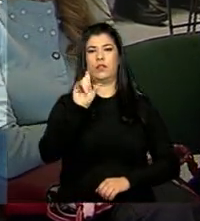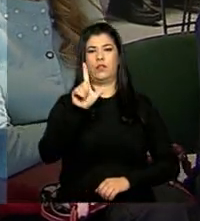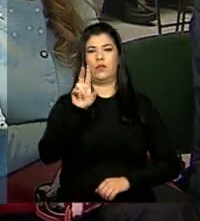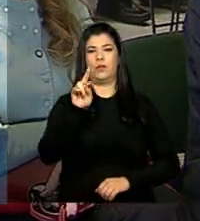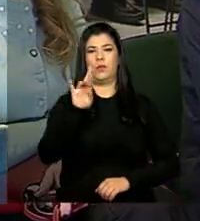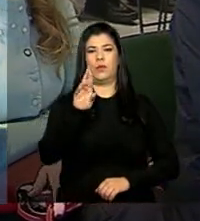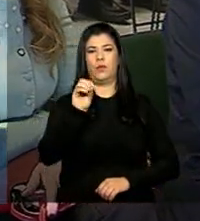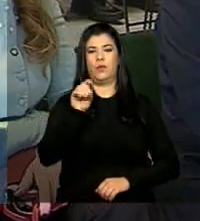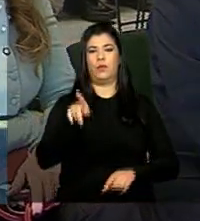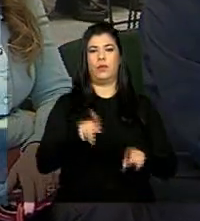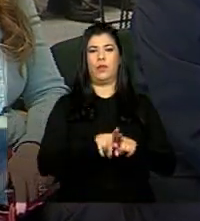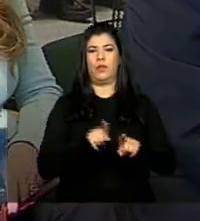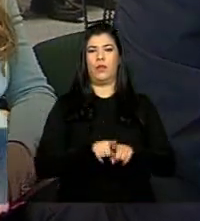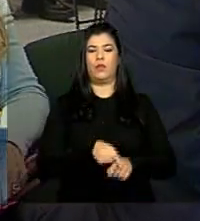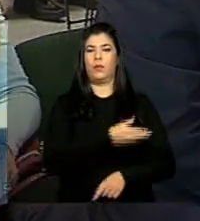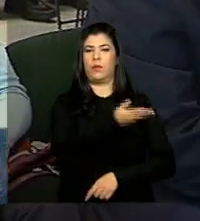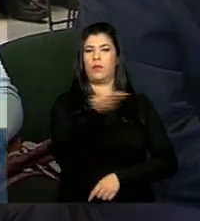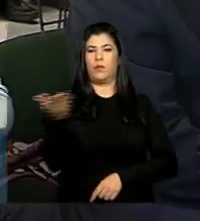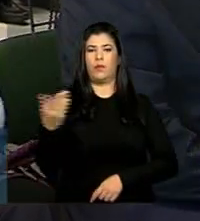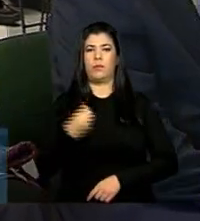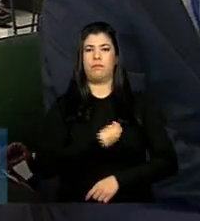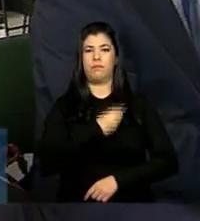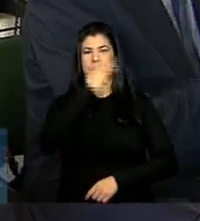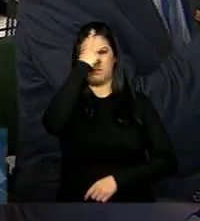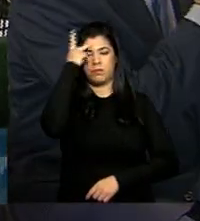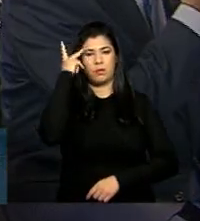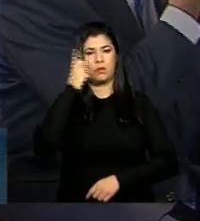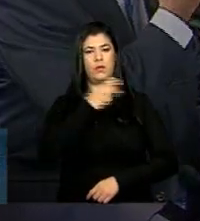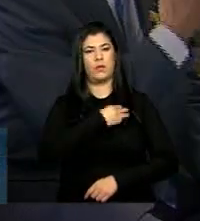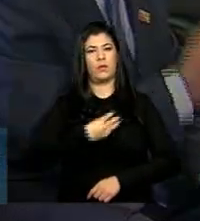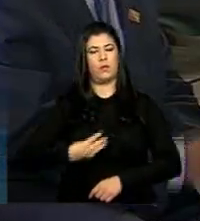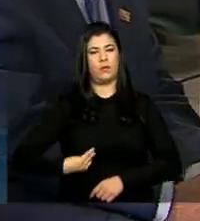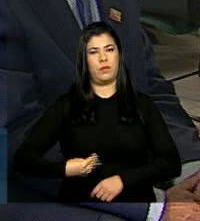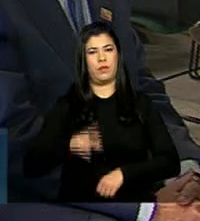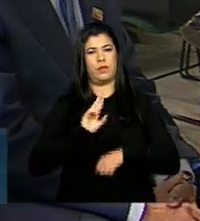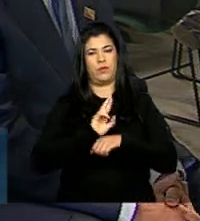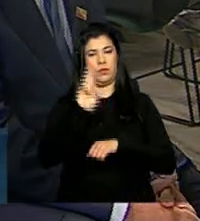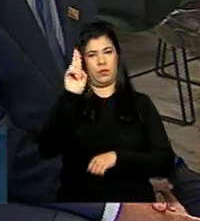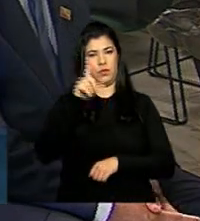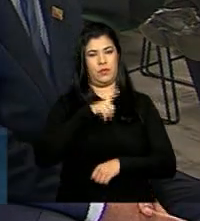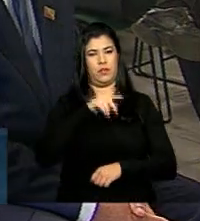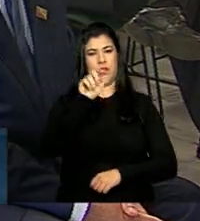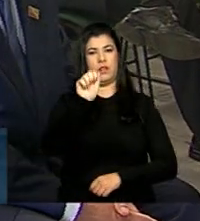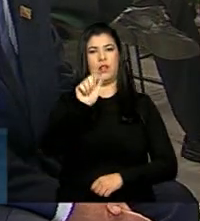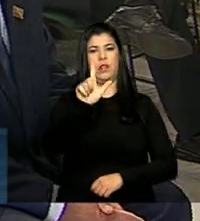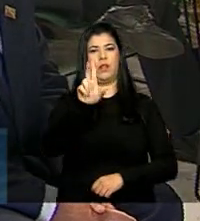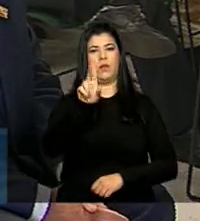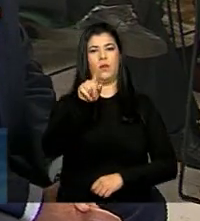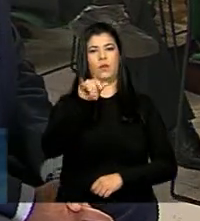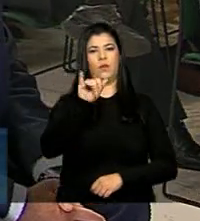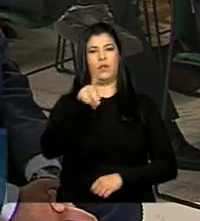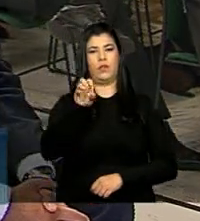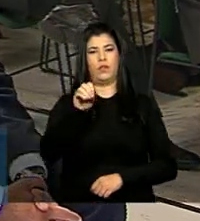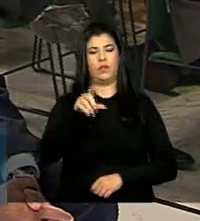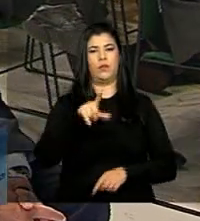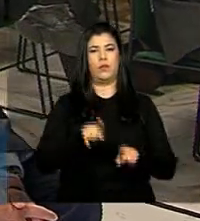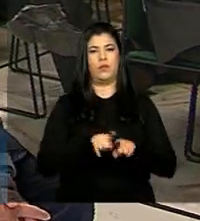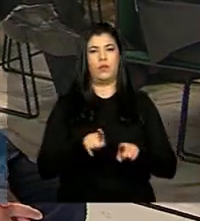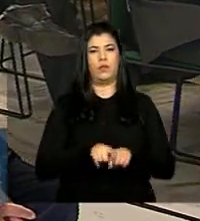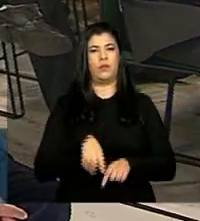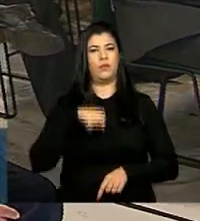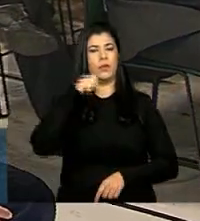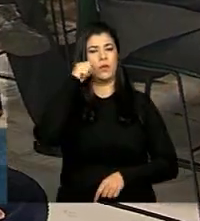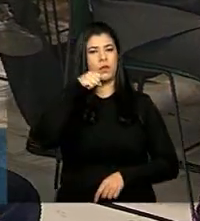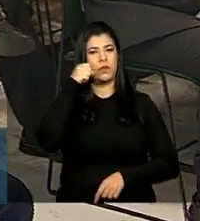presentes cumprimentando o ministro chefe da casa civil a luí Mercadante cumprimentar os senadores Valdir rper